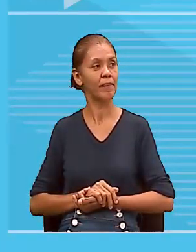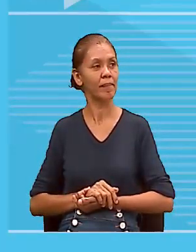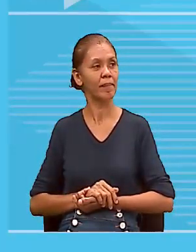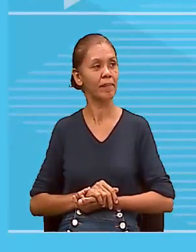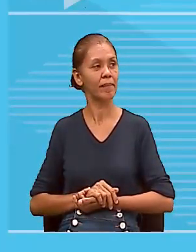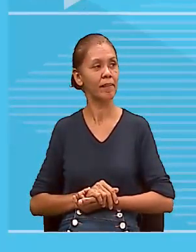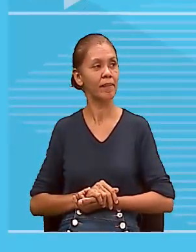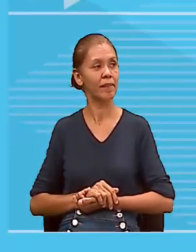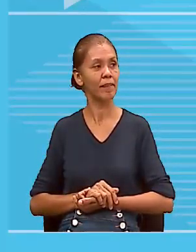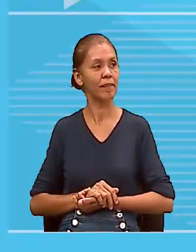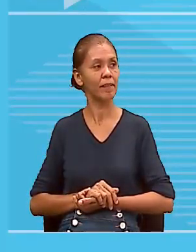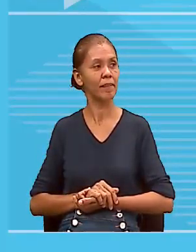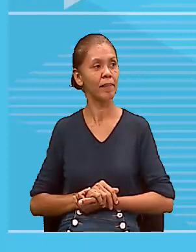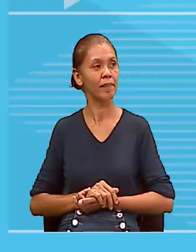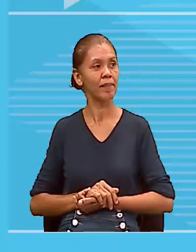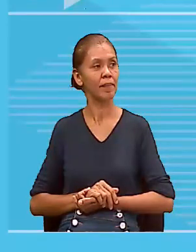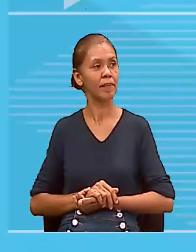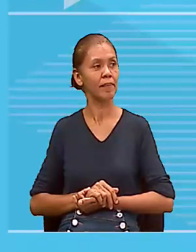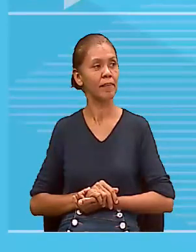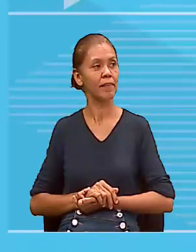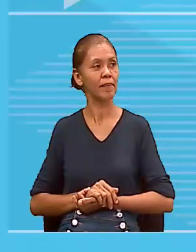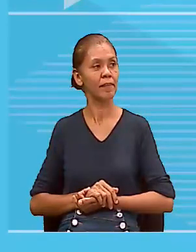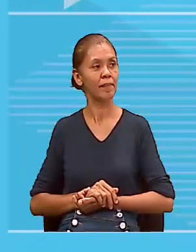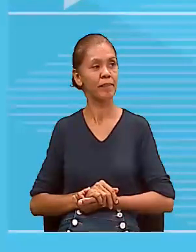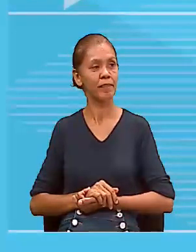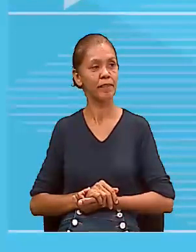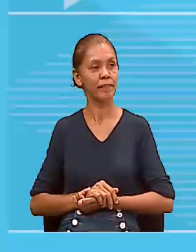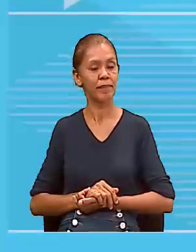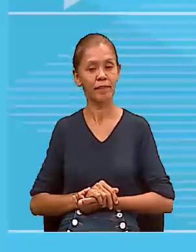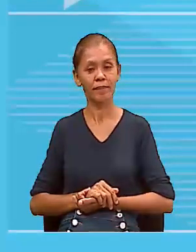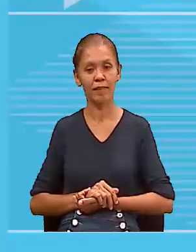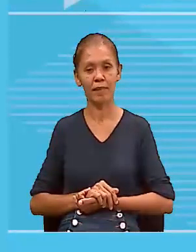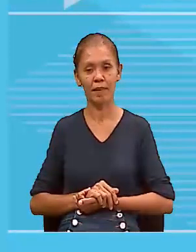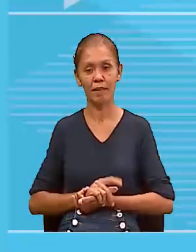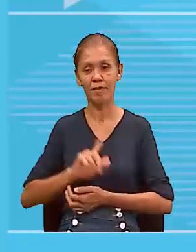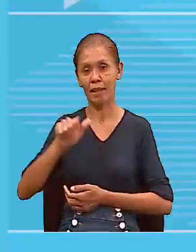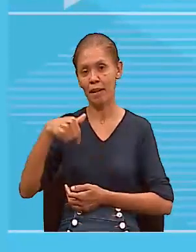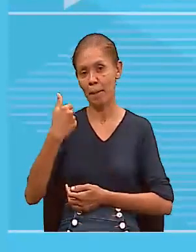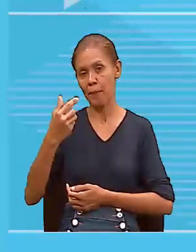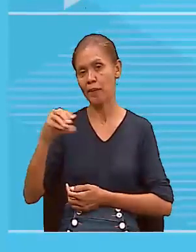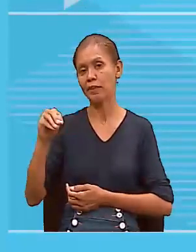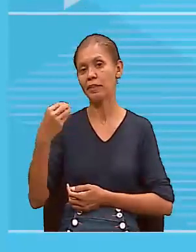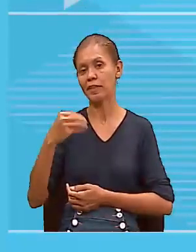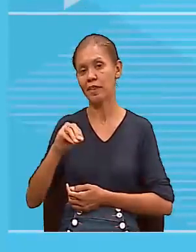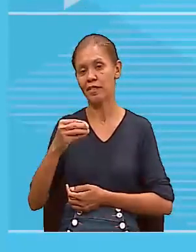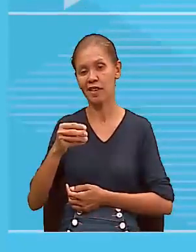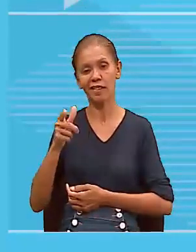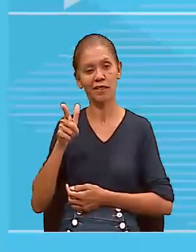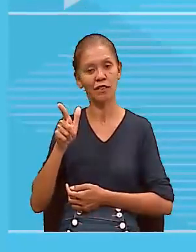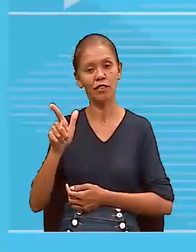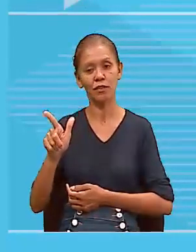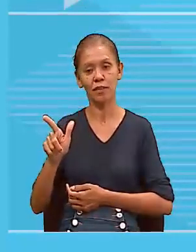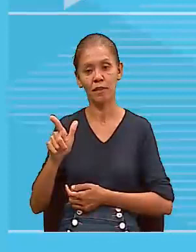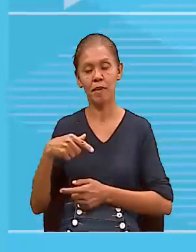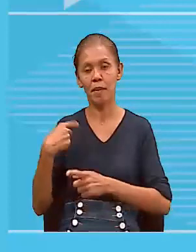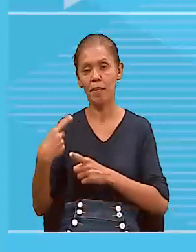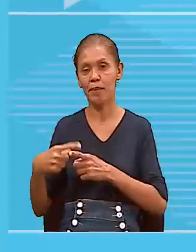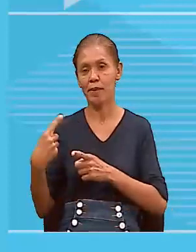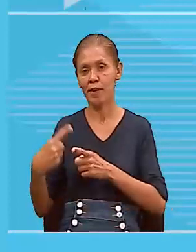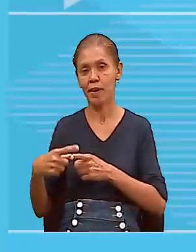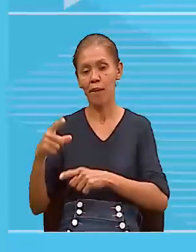não vou deixar aqui para o nosso retorno Quando a gente voltar do nosso intervalo de boa já tá faltando pouquinho